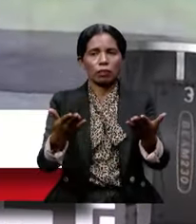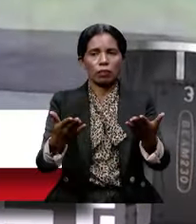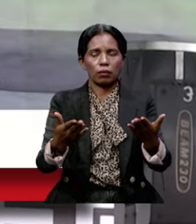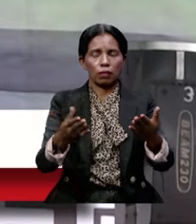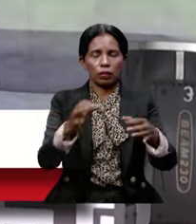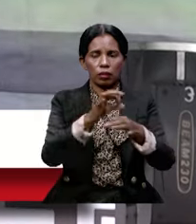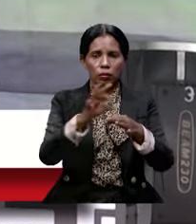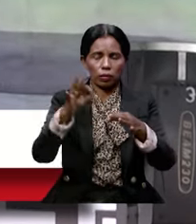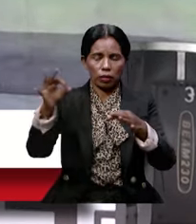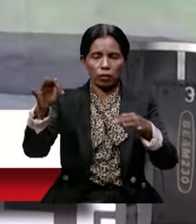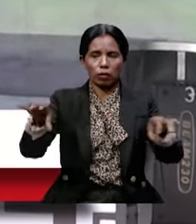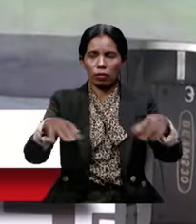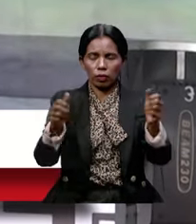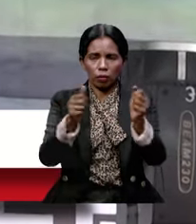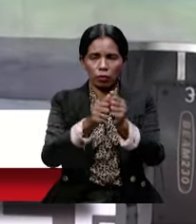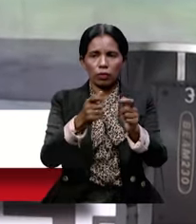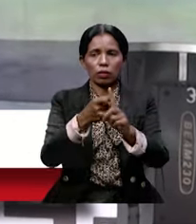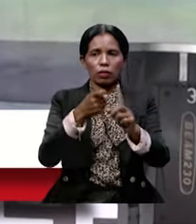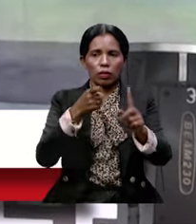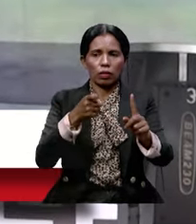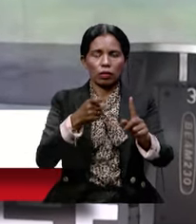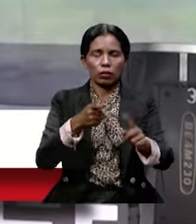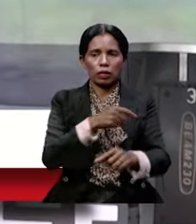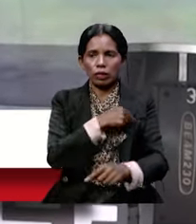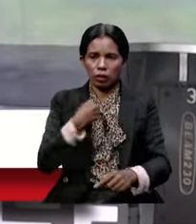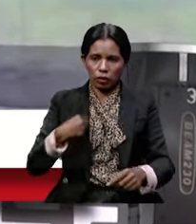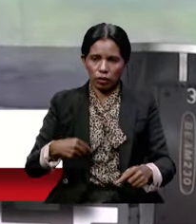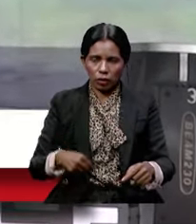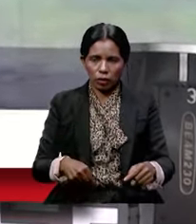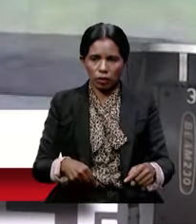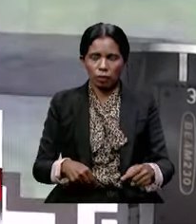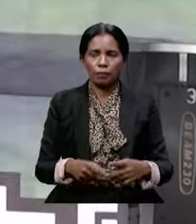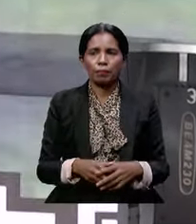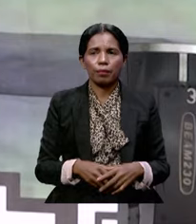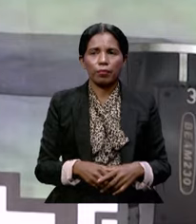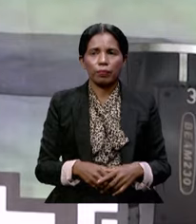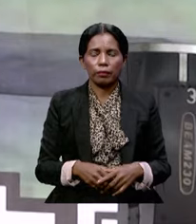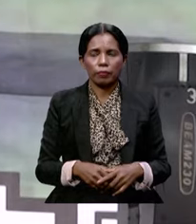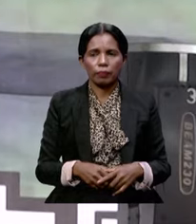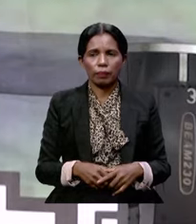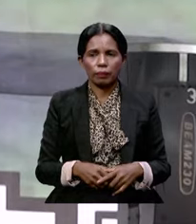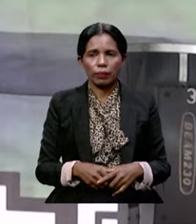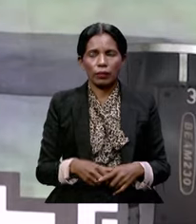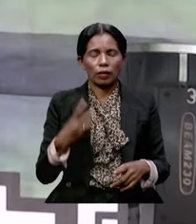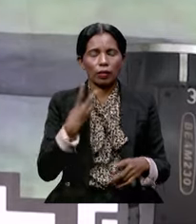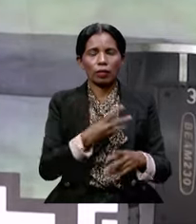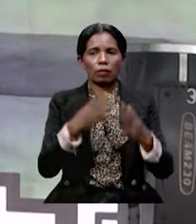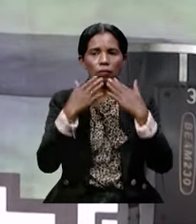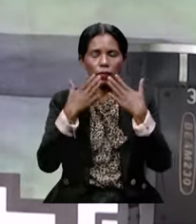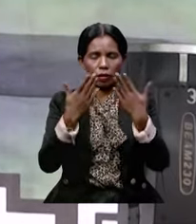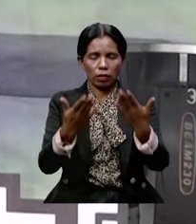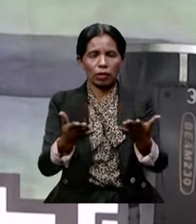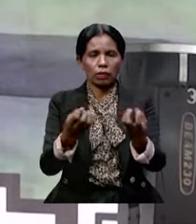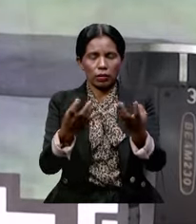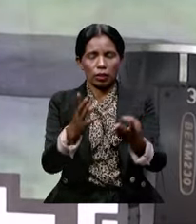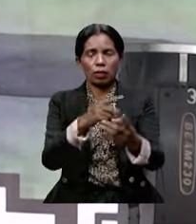de cooperação com você, província Hunan, também, e te agradeço o espírito de cooperação,